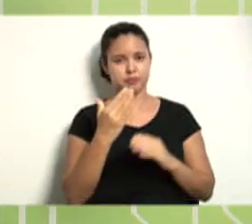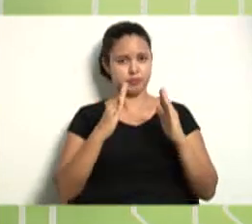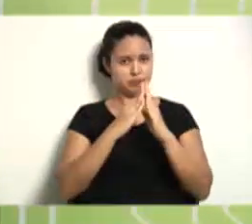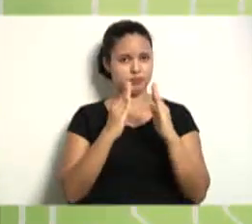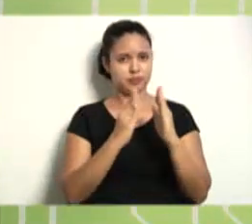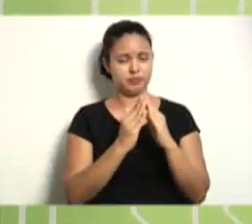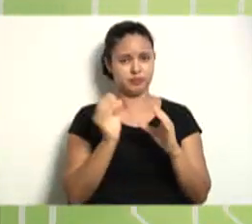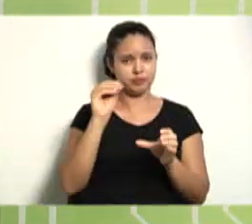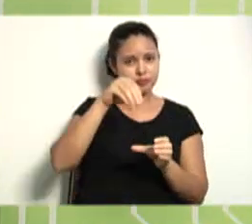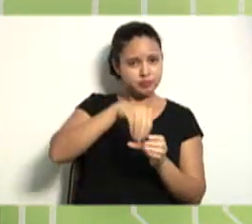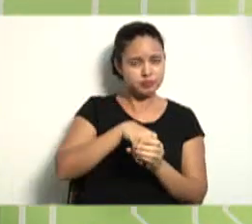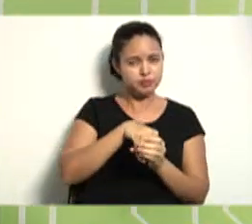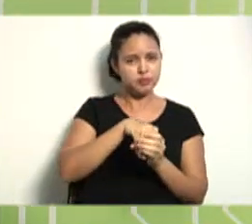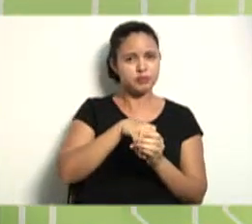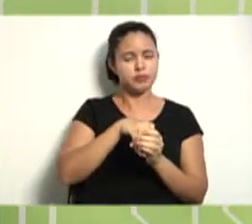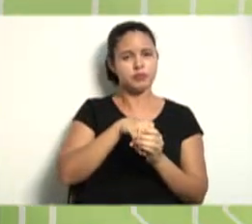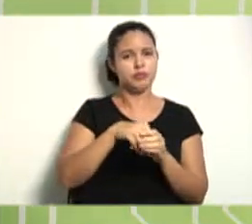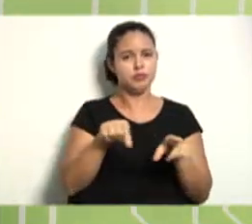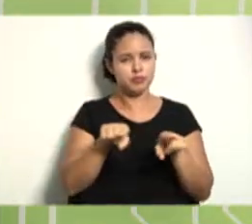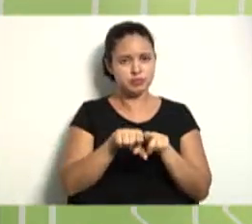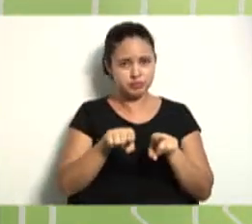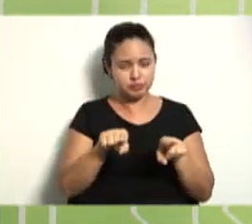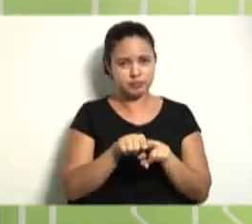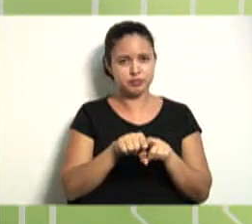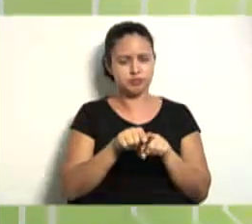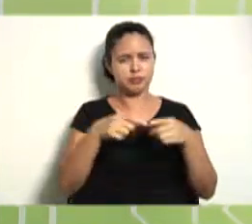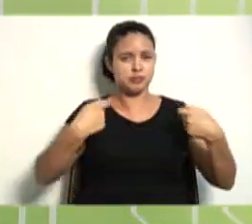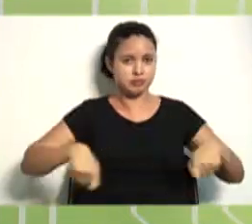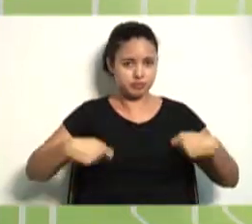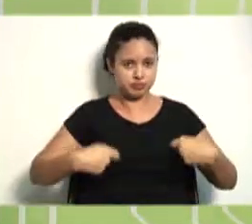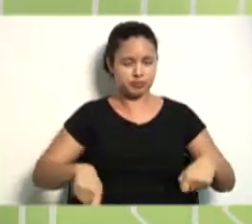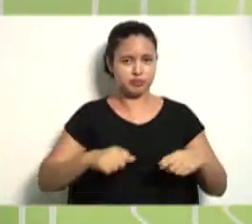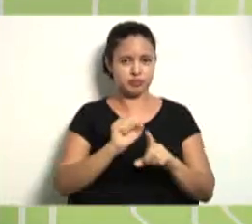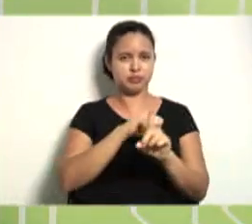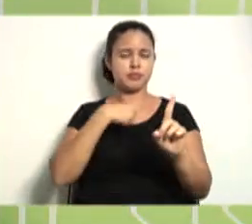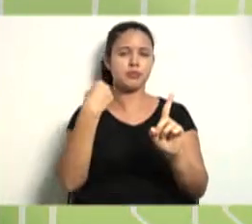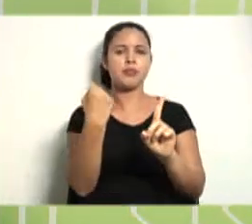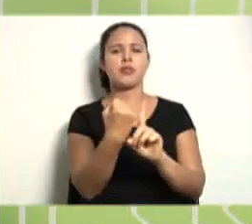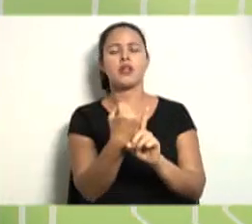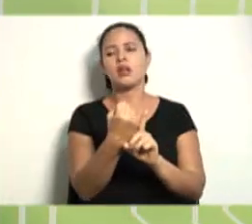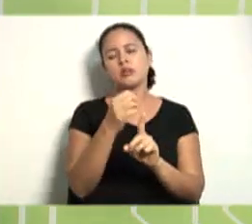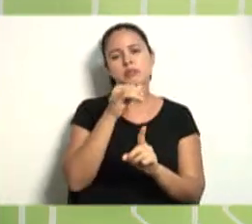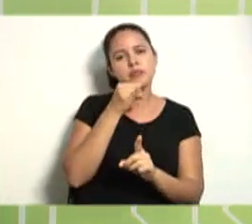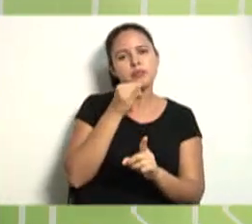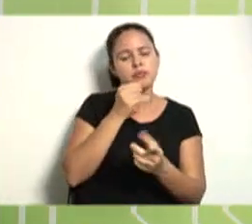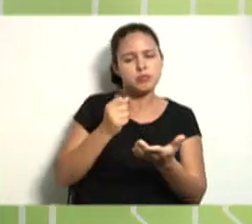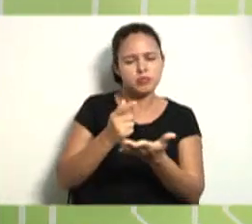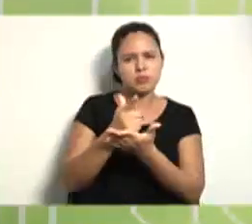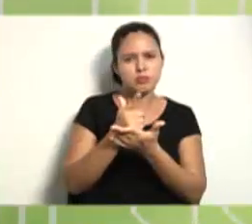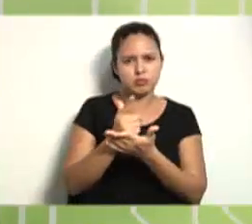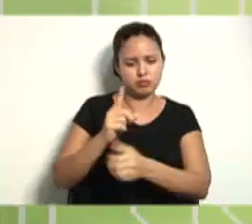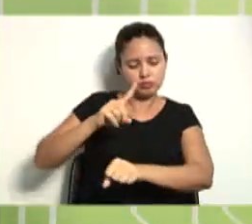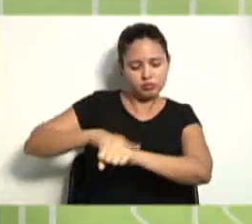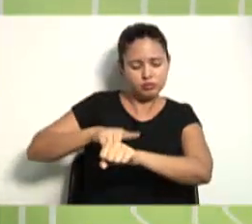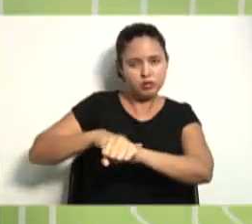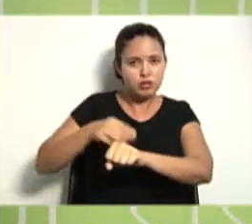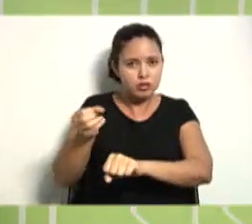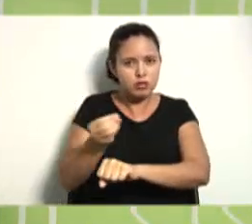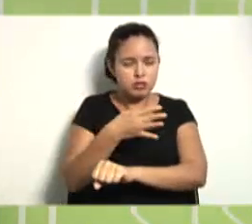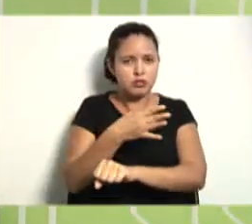de reprodução, como as nossas necessidades sociais, de comprar um relógio novo, de comprar um tênis